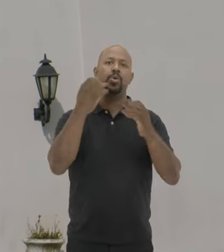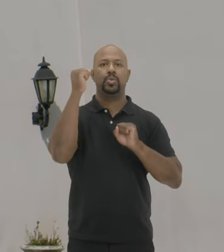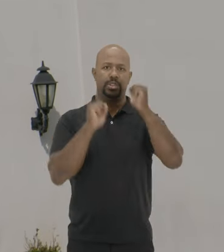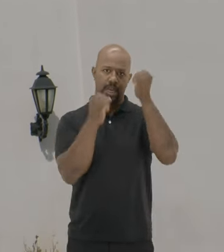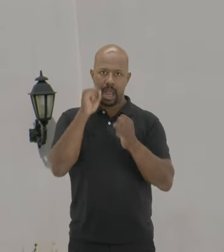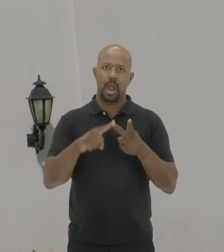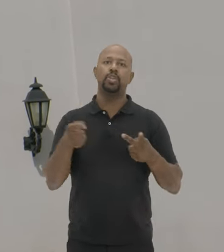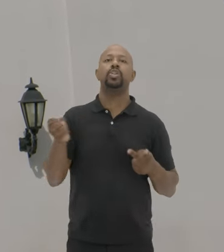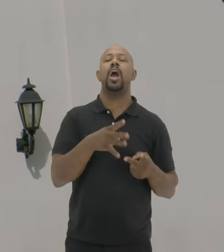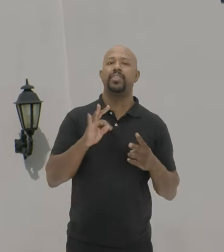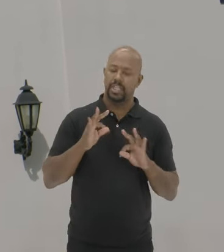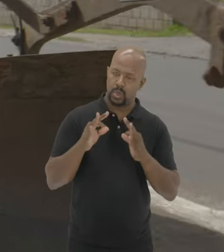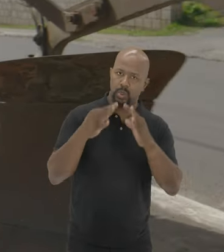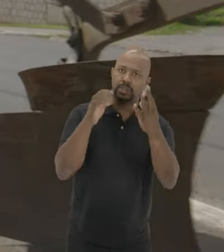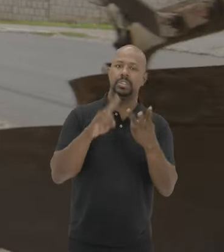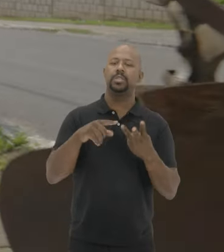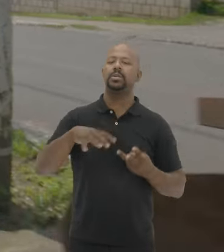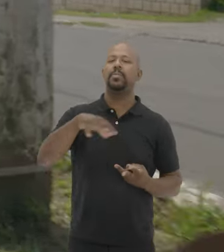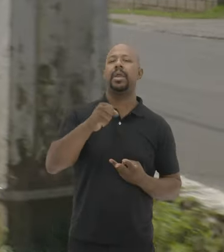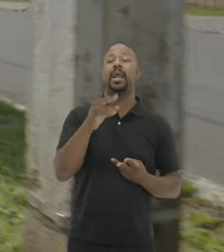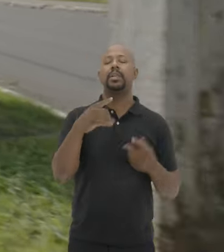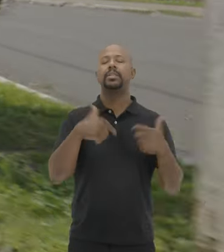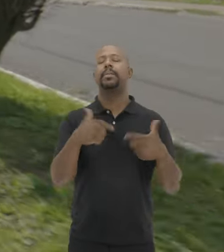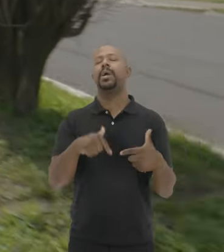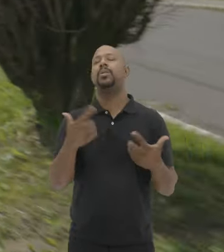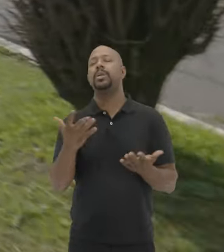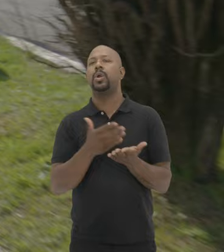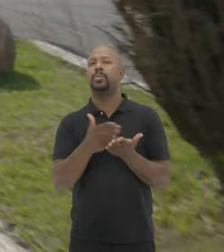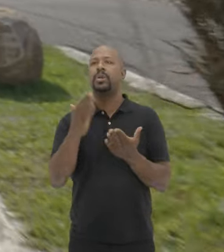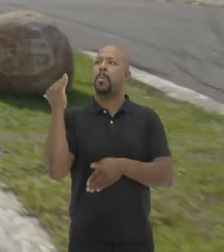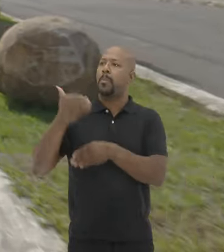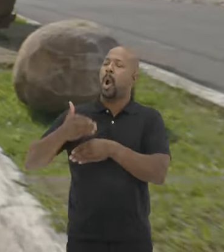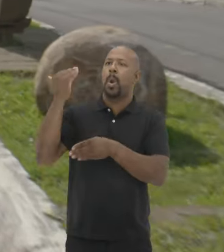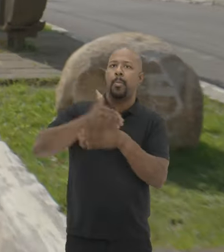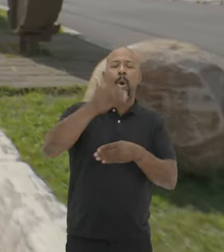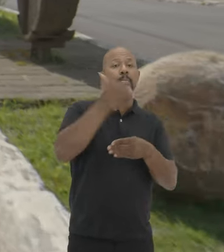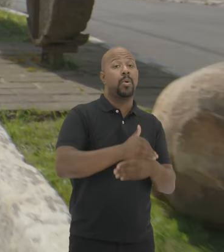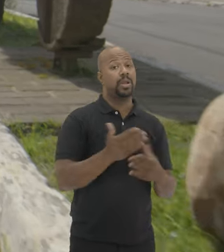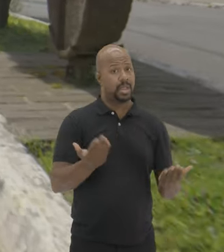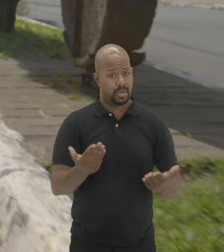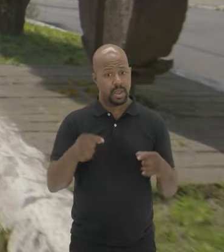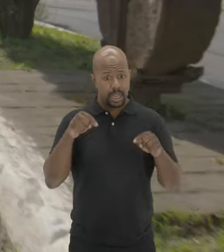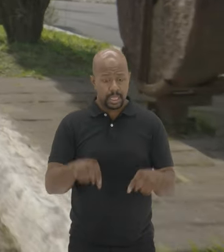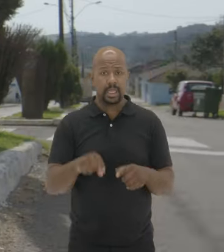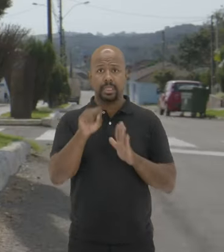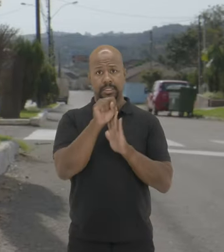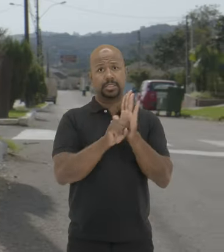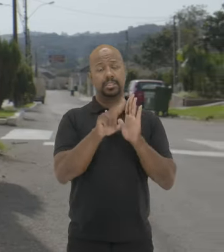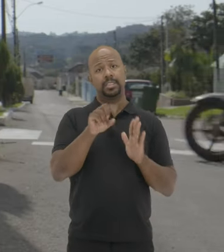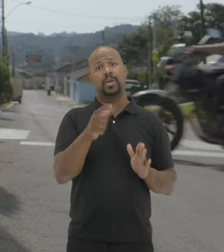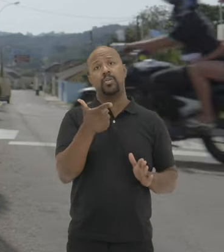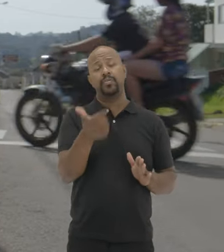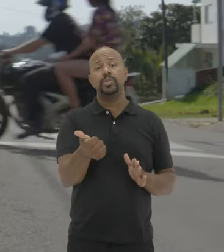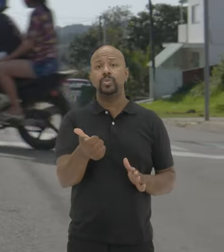Industrial, da inserção de novas tecnologias, de um mercado de trabalho que começou a se fechar para eles. E agora, aqui em pleno